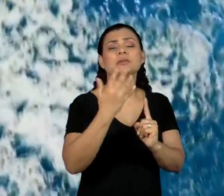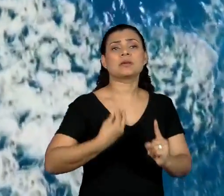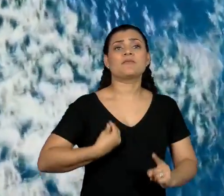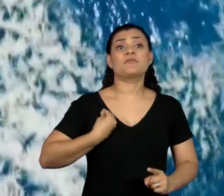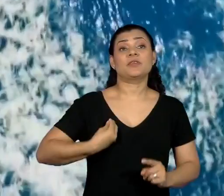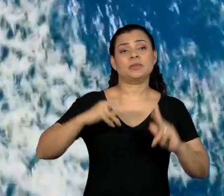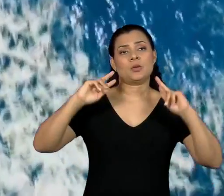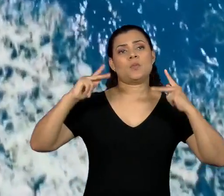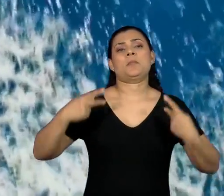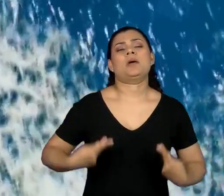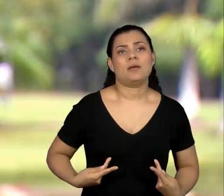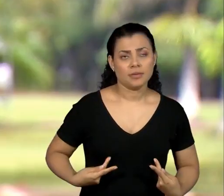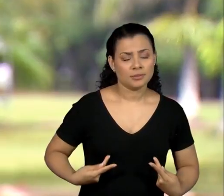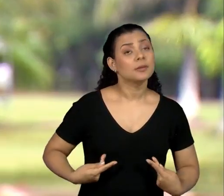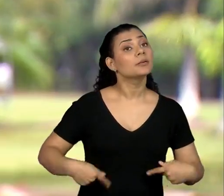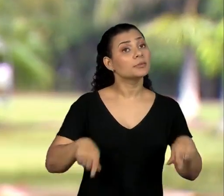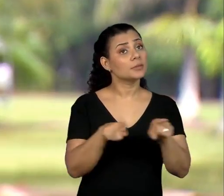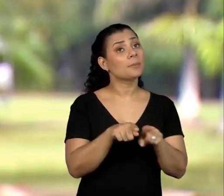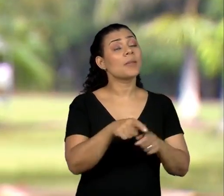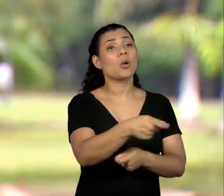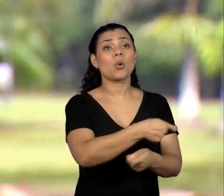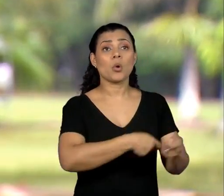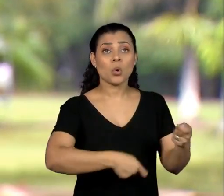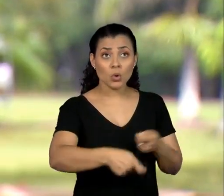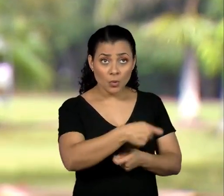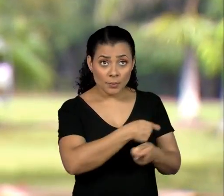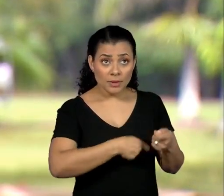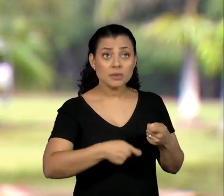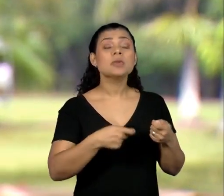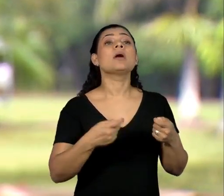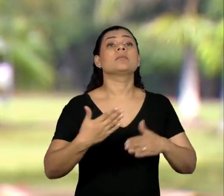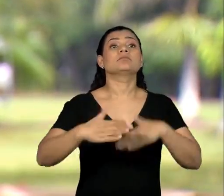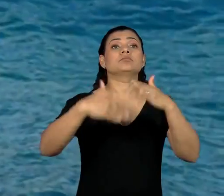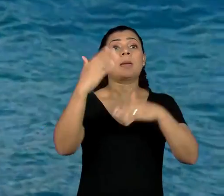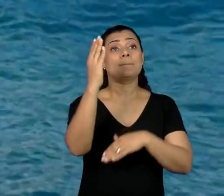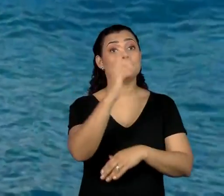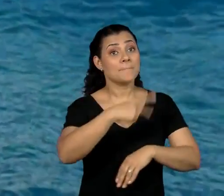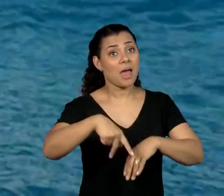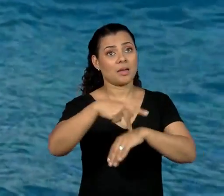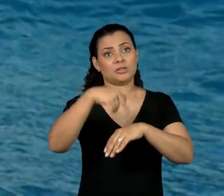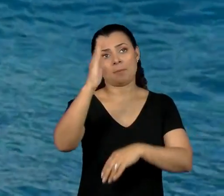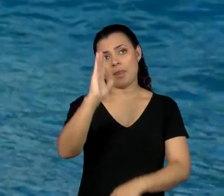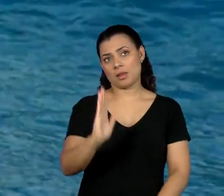bem-estar humano e a economia, a prosperidade do país.